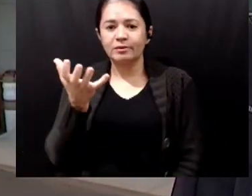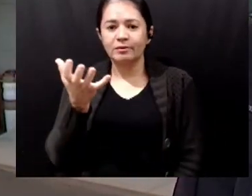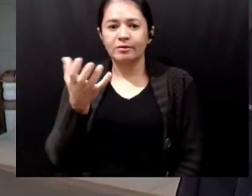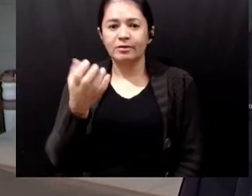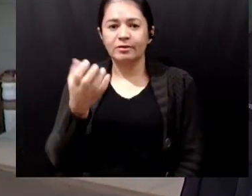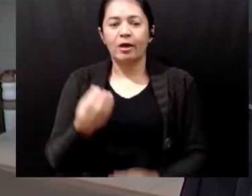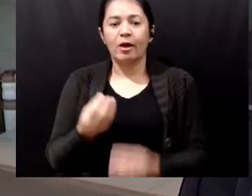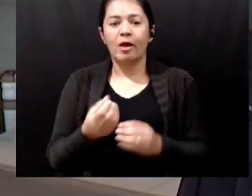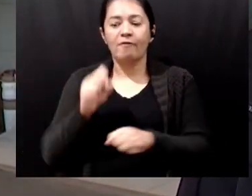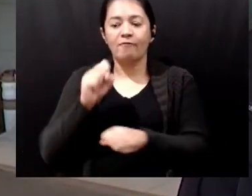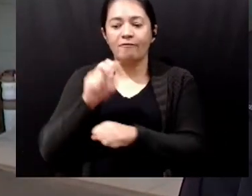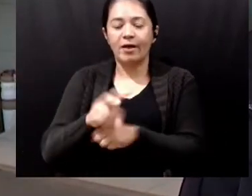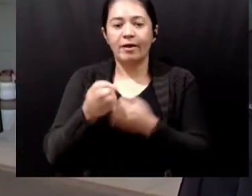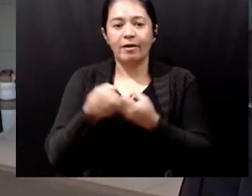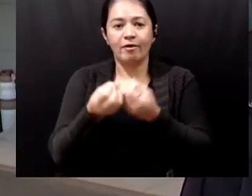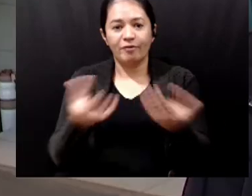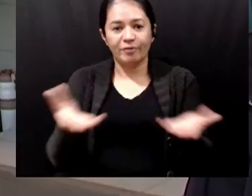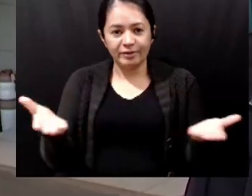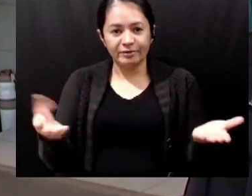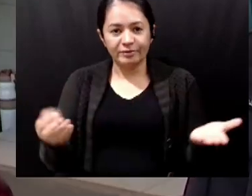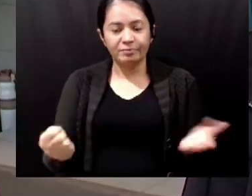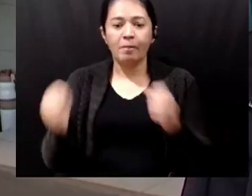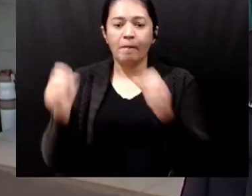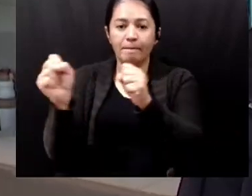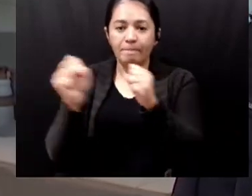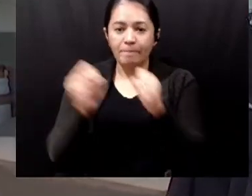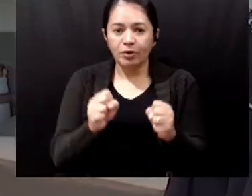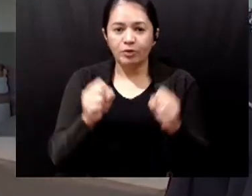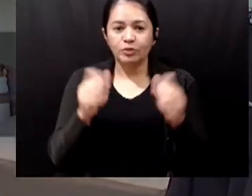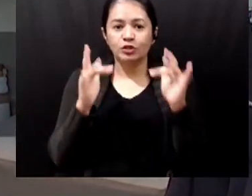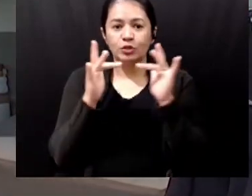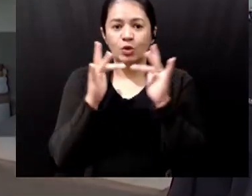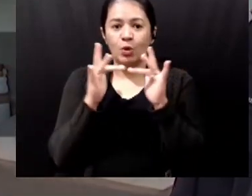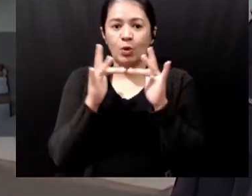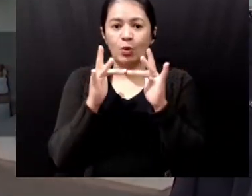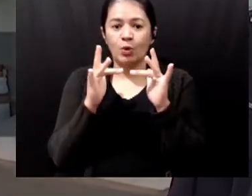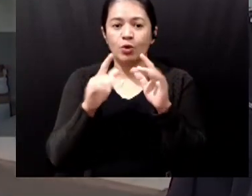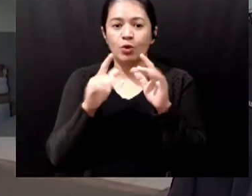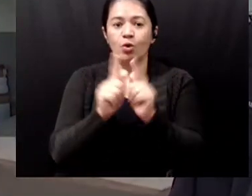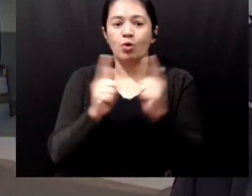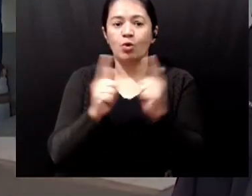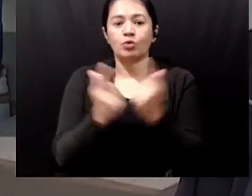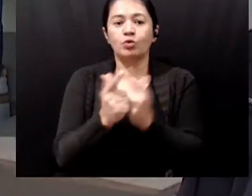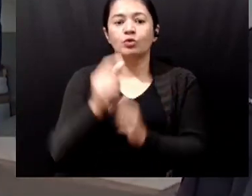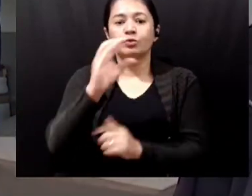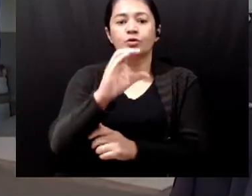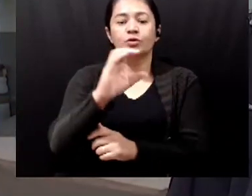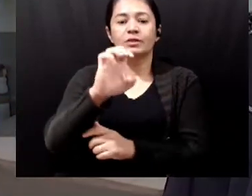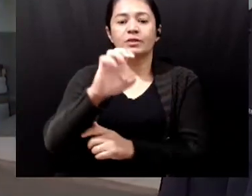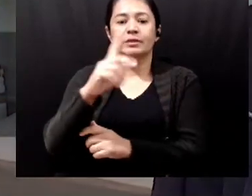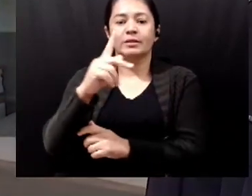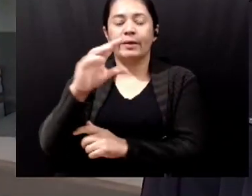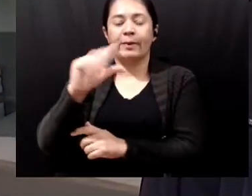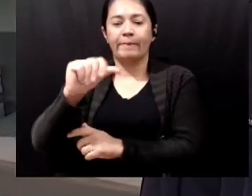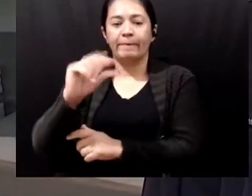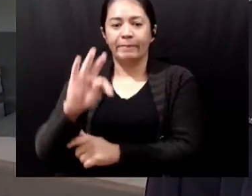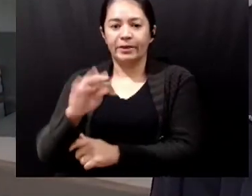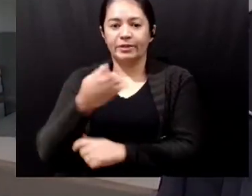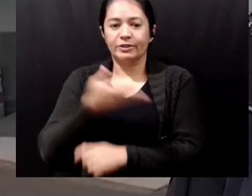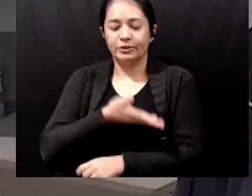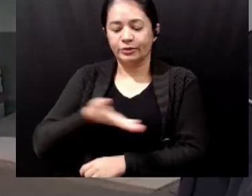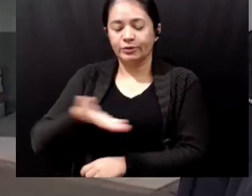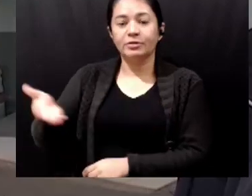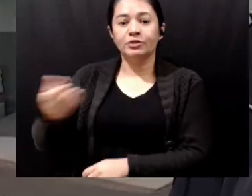aqui no feirão, eles podem entrar em contato com a equipe do CEPAT por meio do telefone, que vai aparecer aqui na tela para